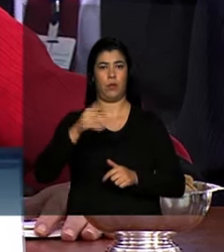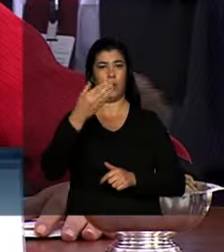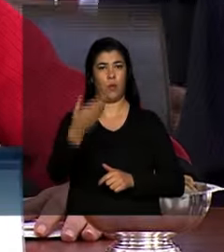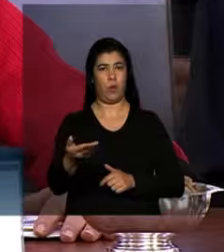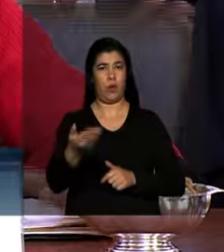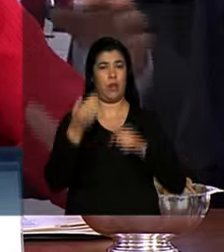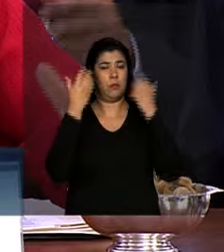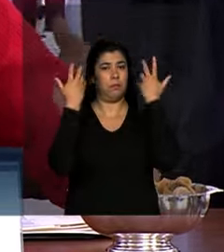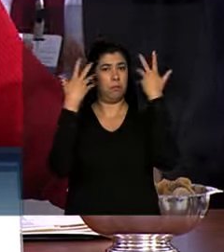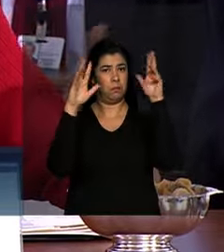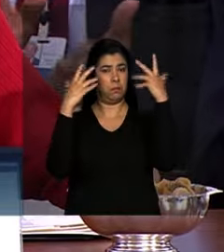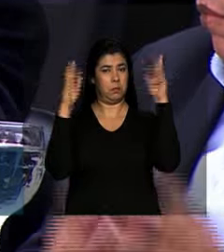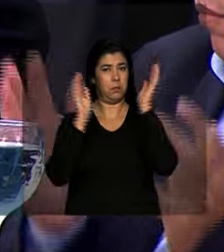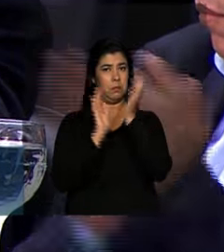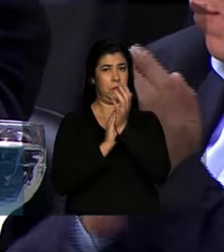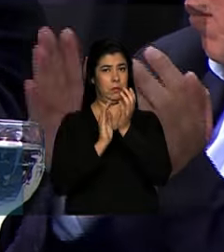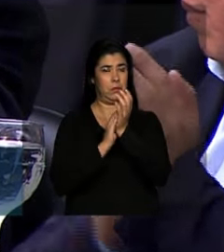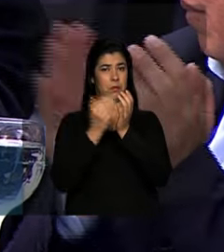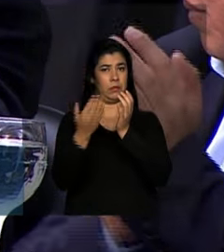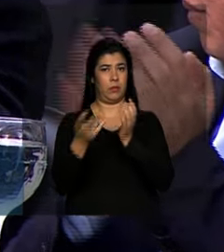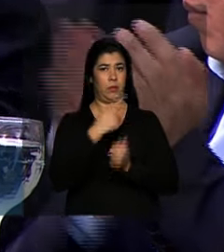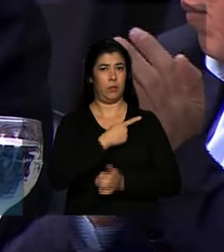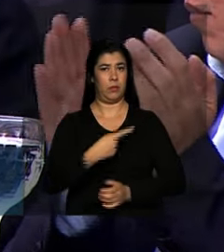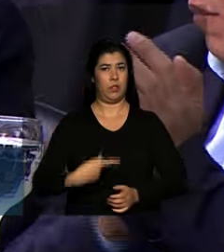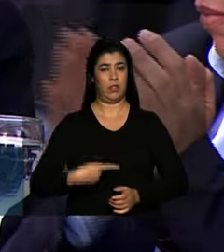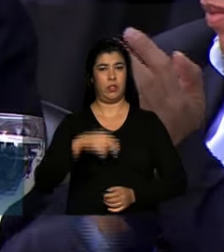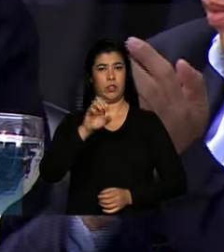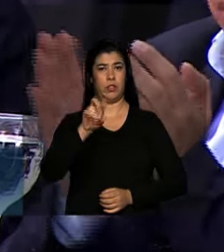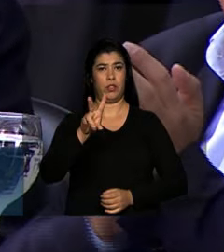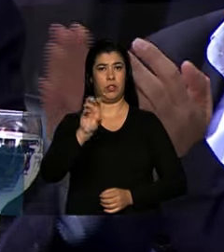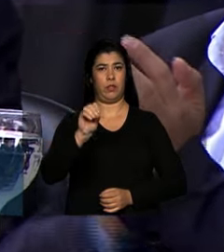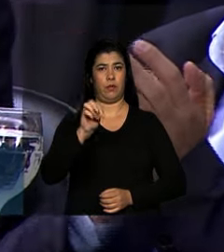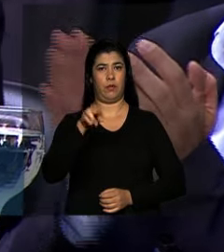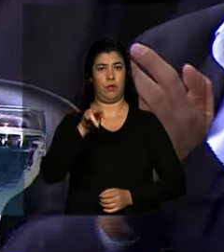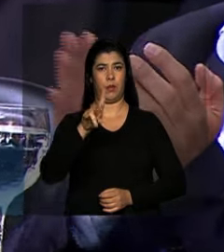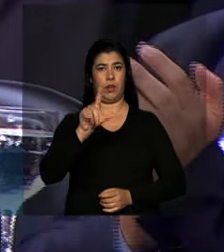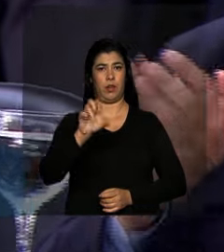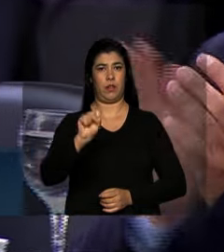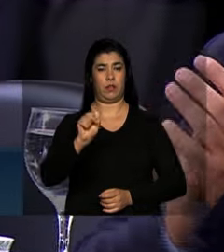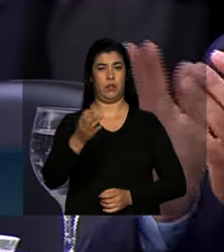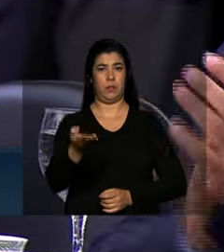de palmas para o presidente Evo Morales.